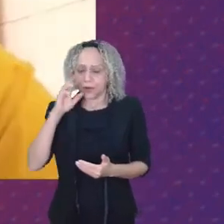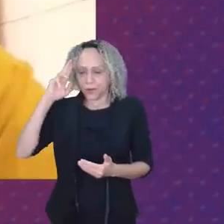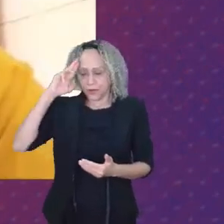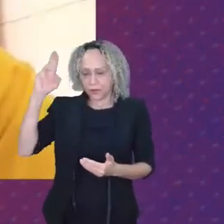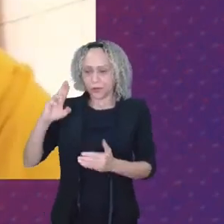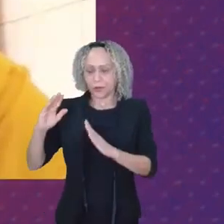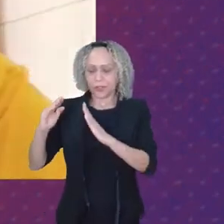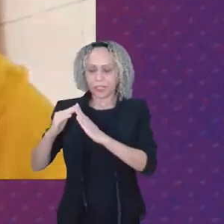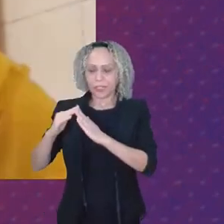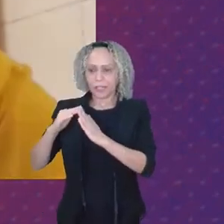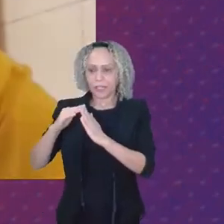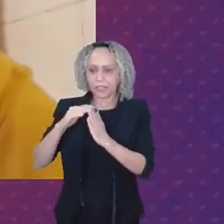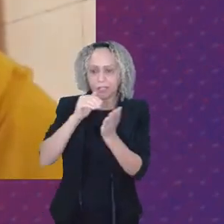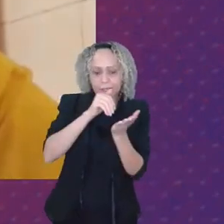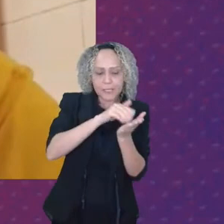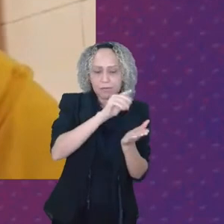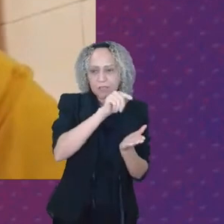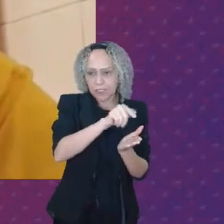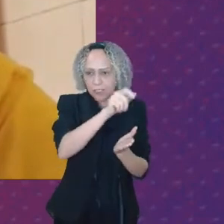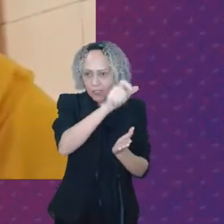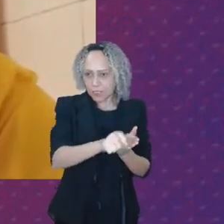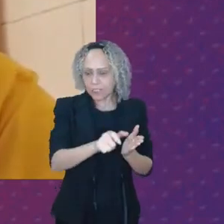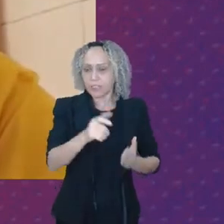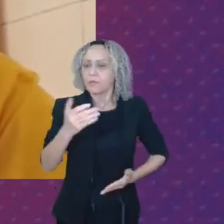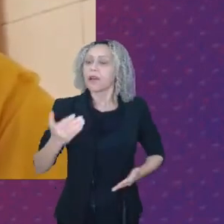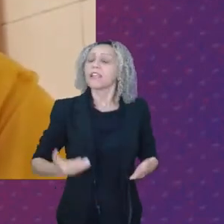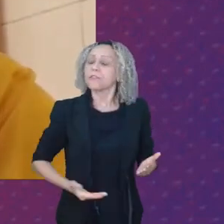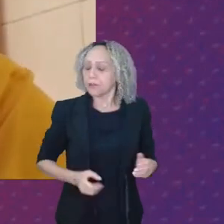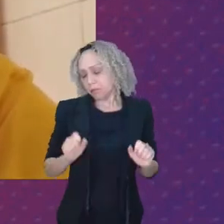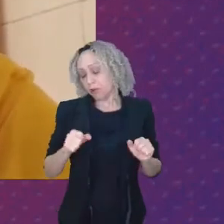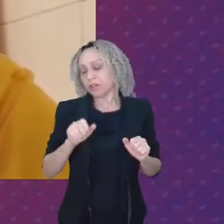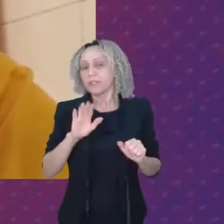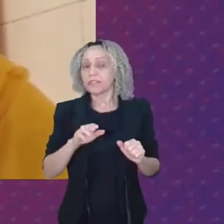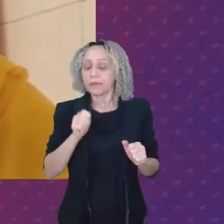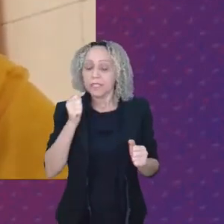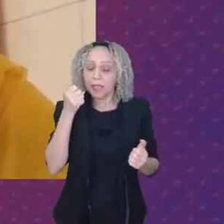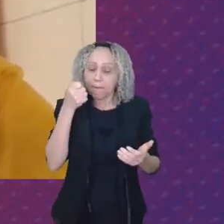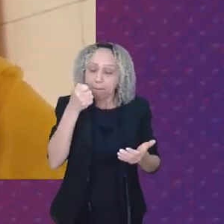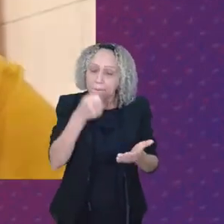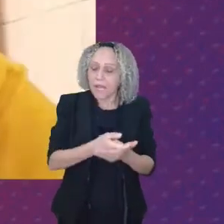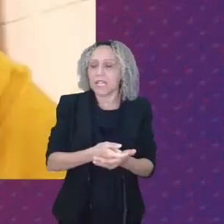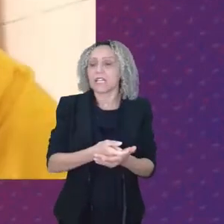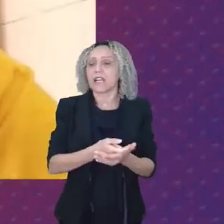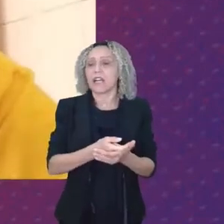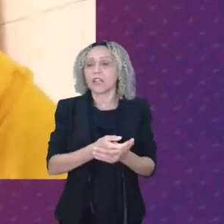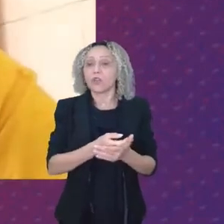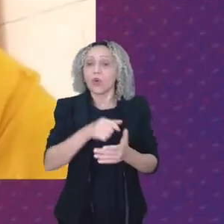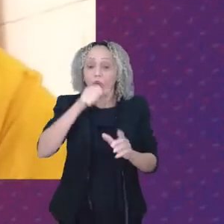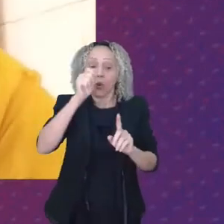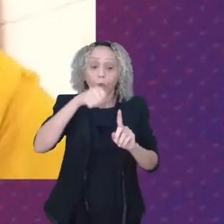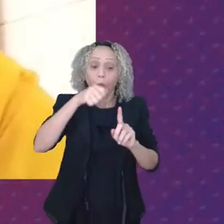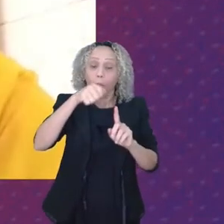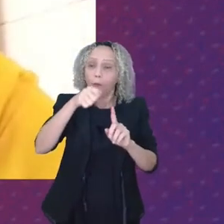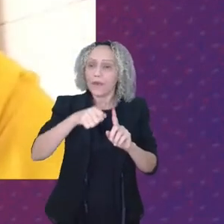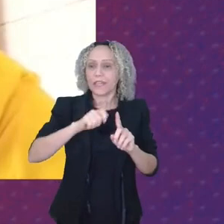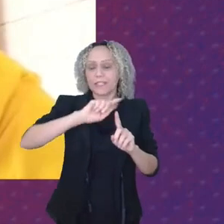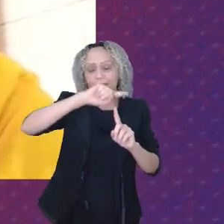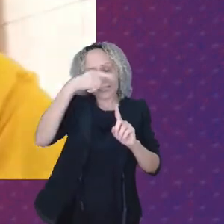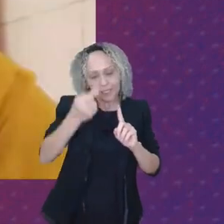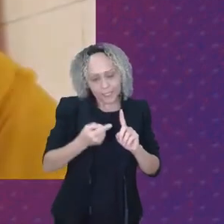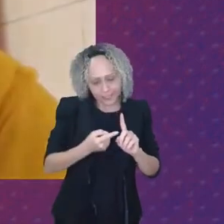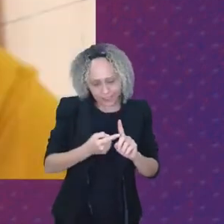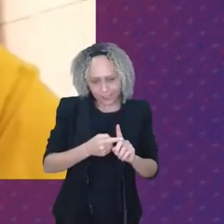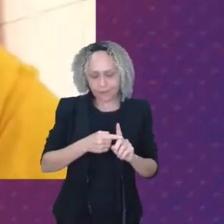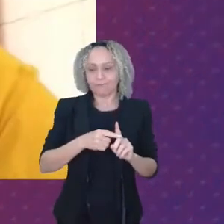até demitir, mas ele tem que pagar todo o período da gestação, incluindo aí os recolhimentos dos encargos sociais,